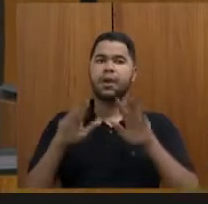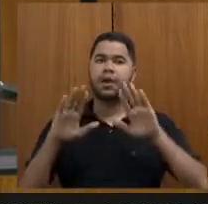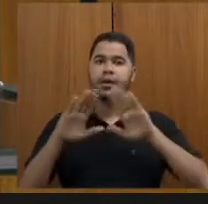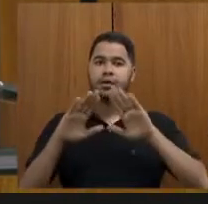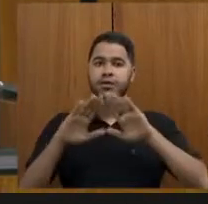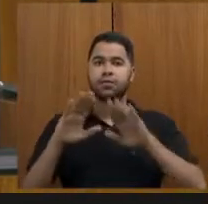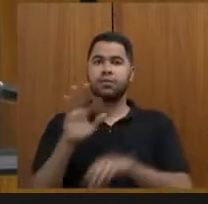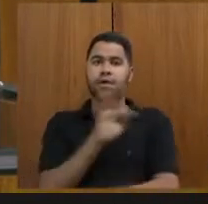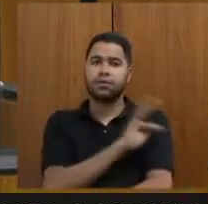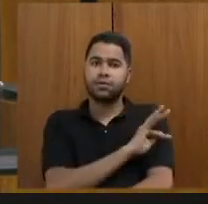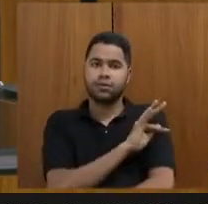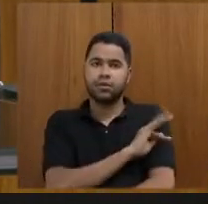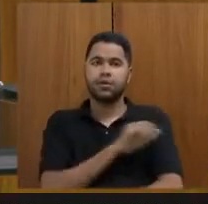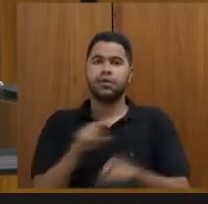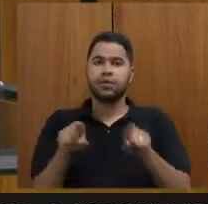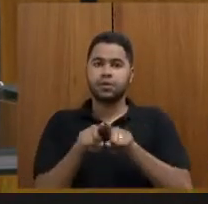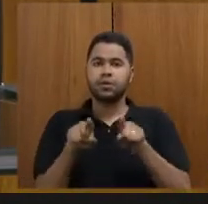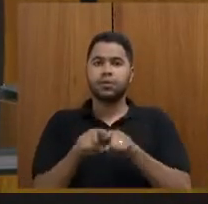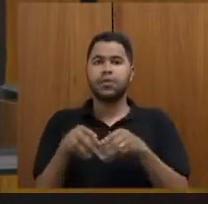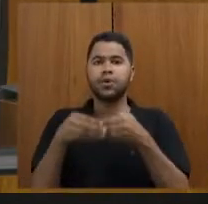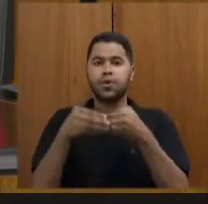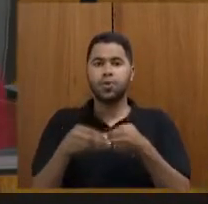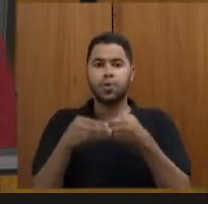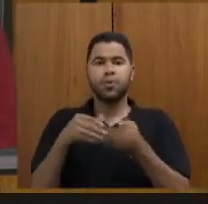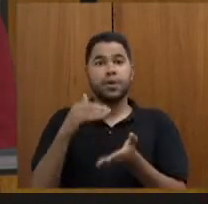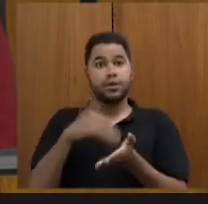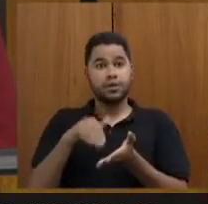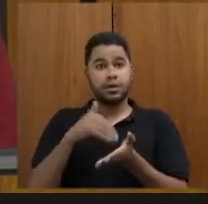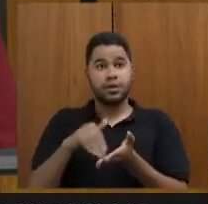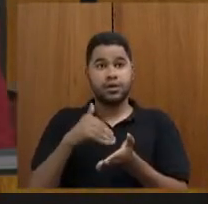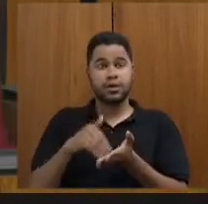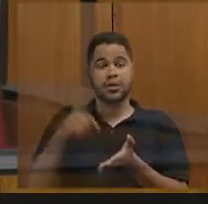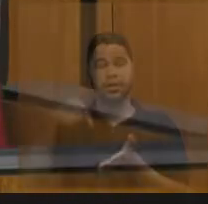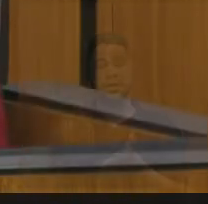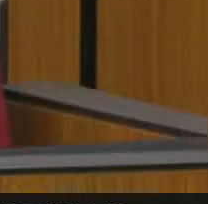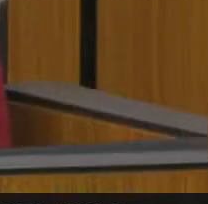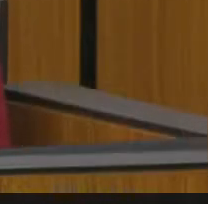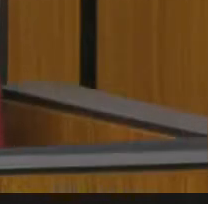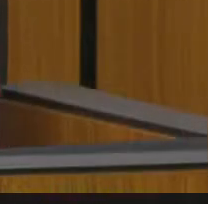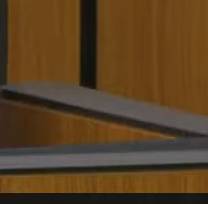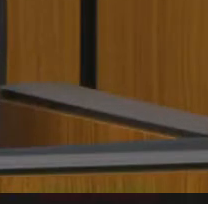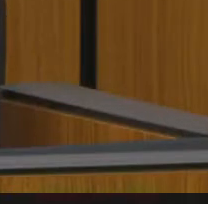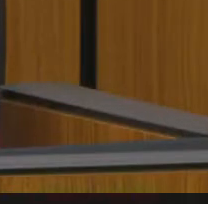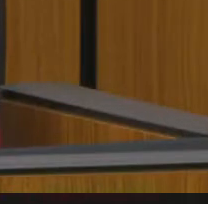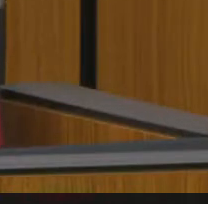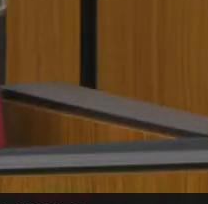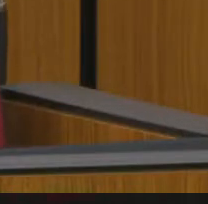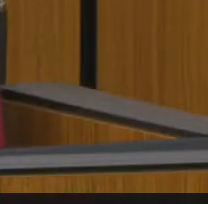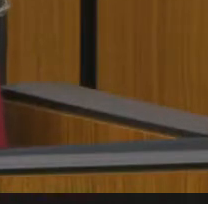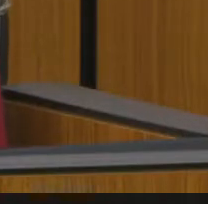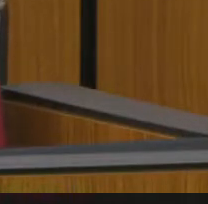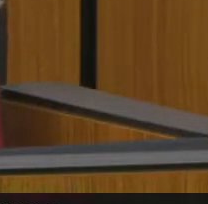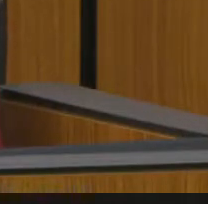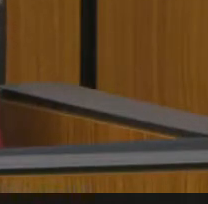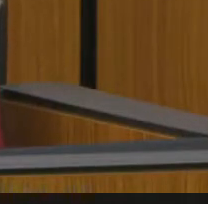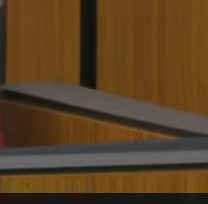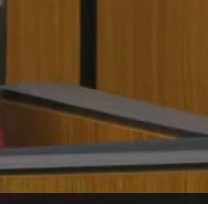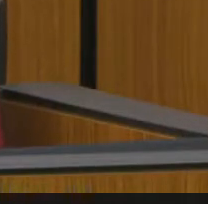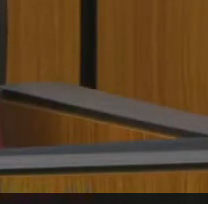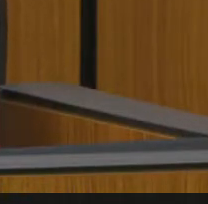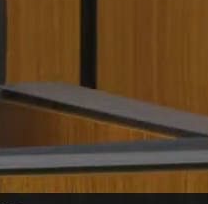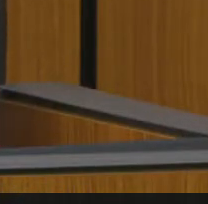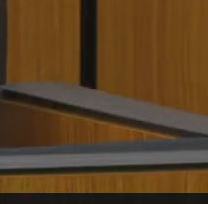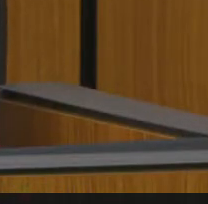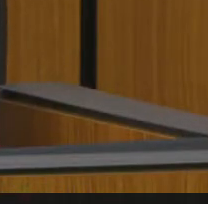Fiscaliza. Também cumprimentar a secretária, que está aqui conosco, e toda a sua equipe, além dos colegas